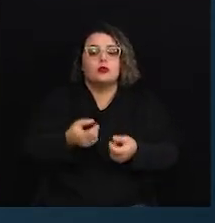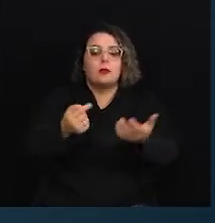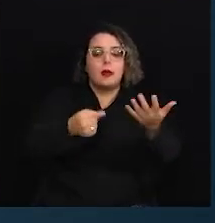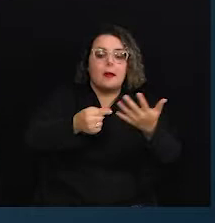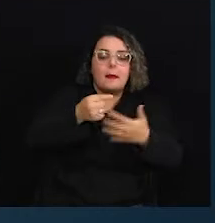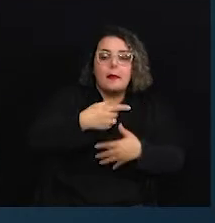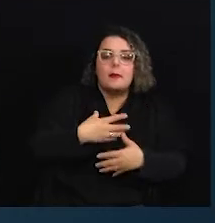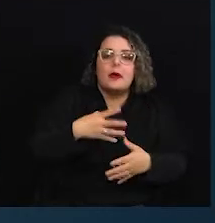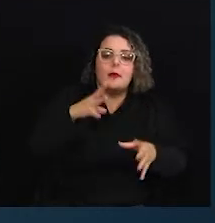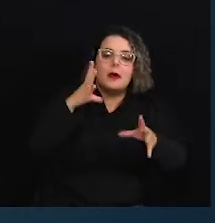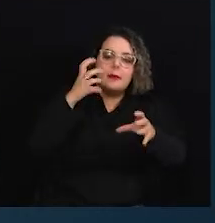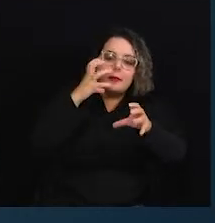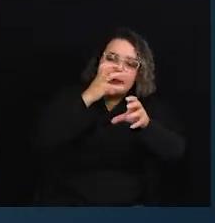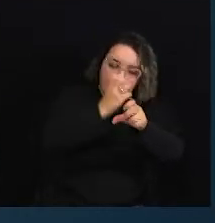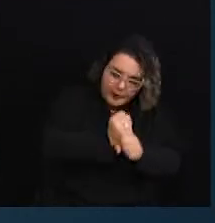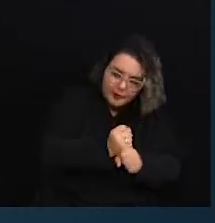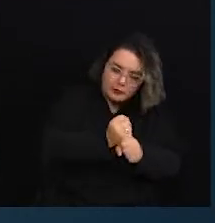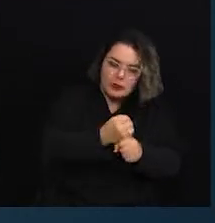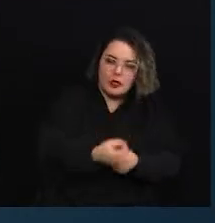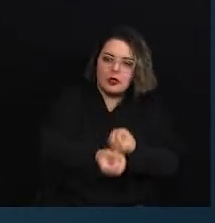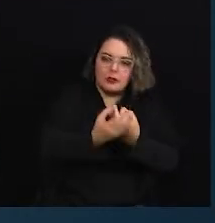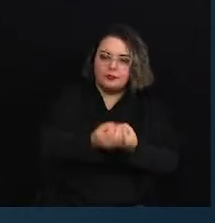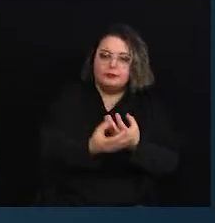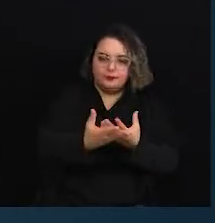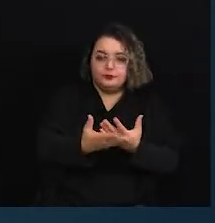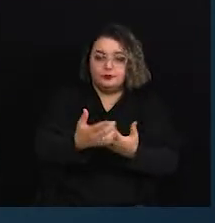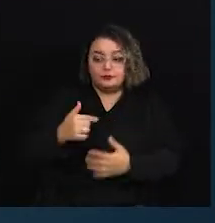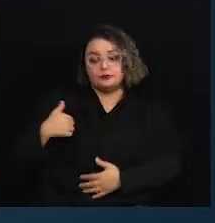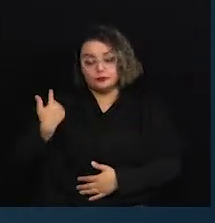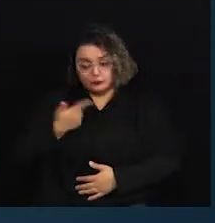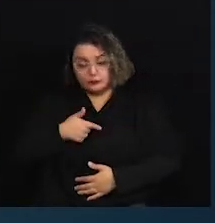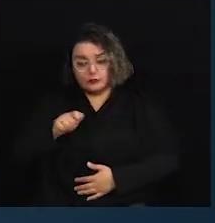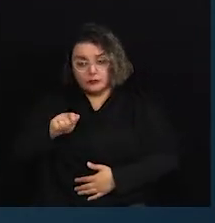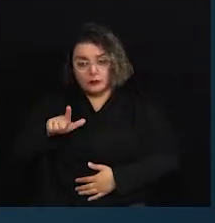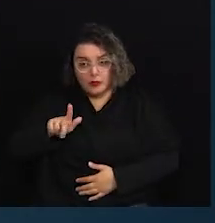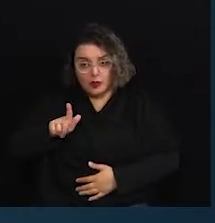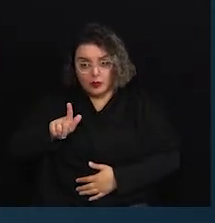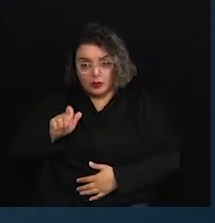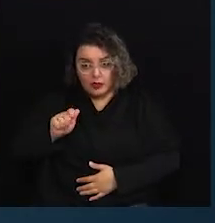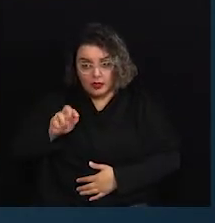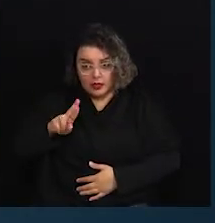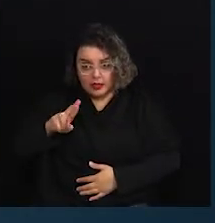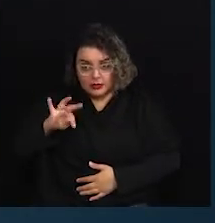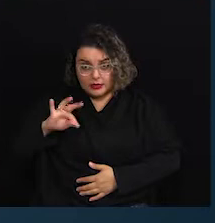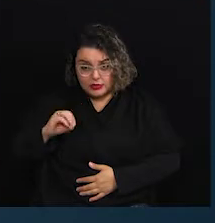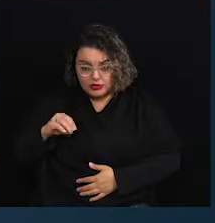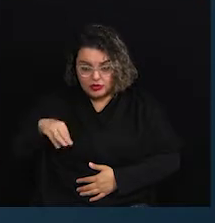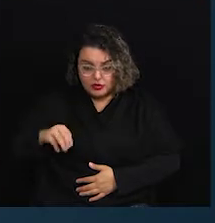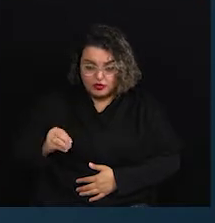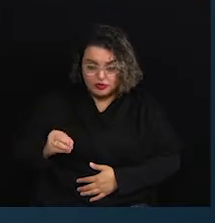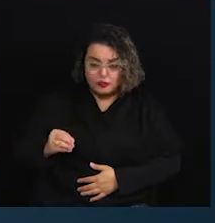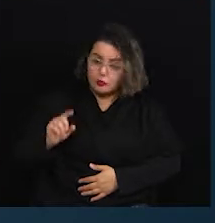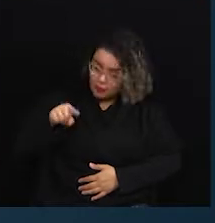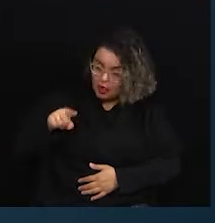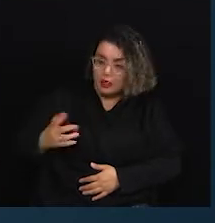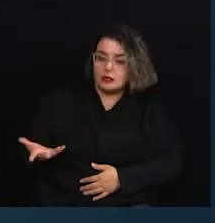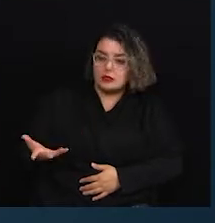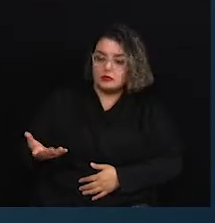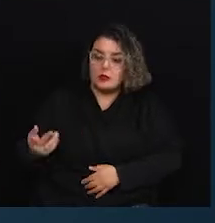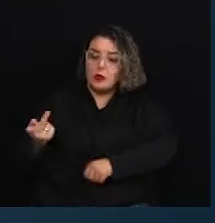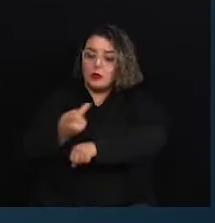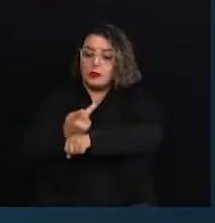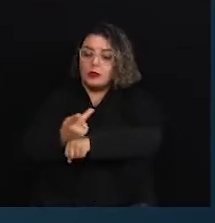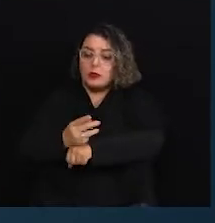investimento, e o grande poder do nosso algoritmo está que ele é focado nisso, né? Então, quando você faz uma busca na nossa plataforma,